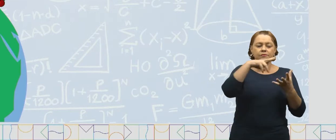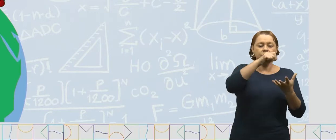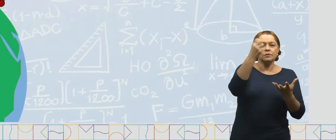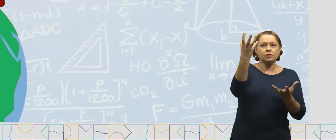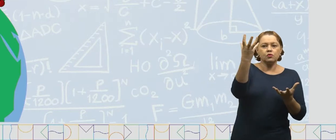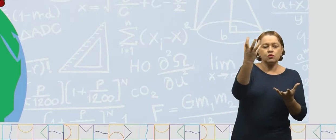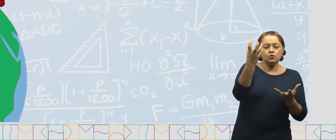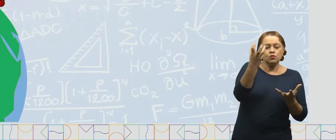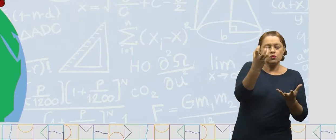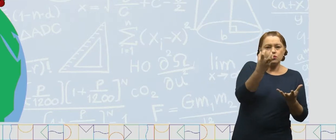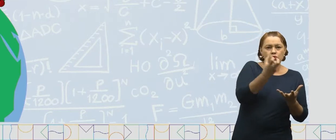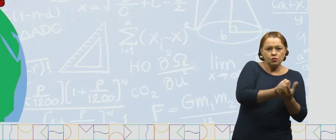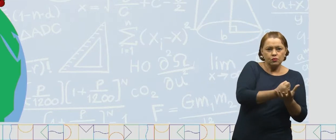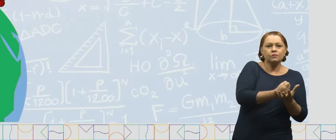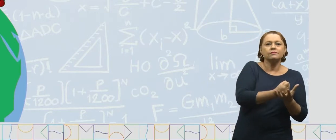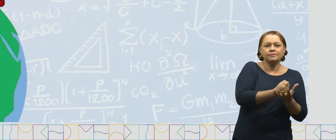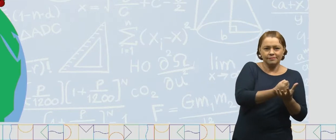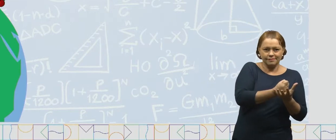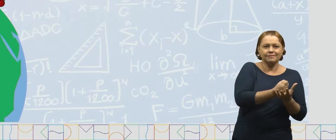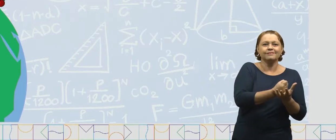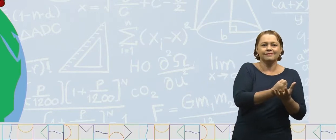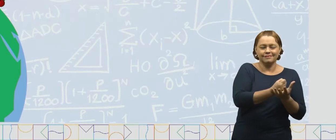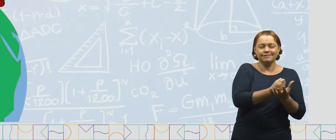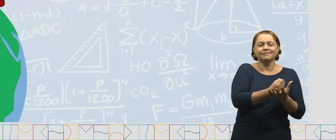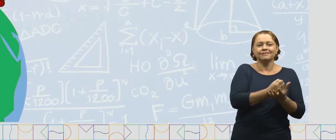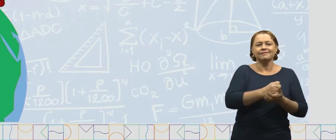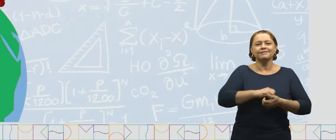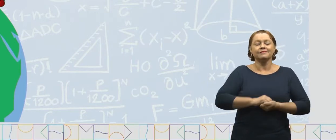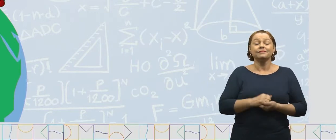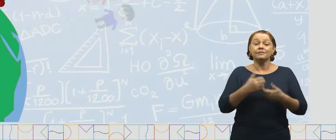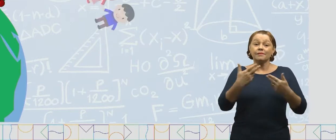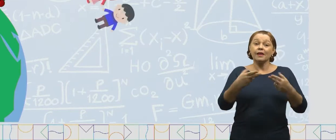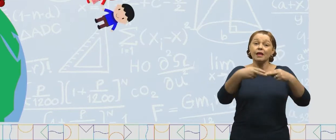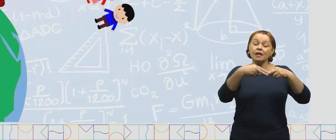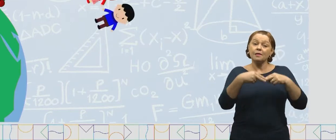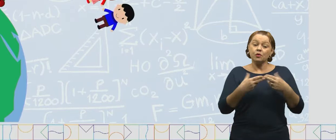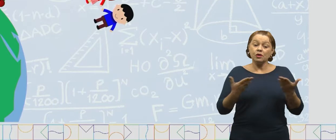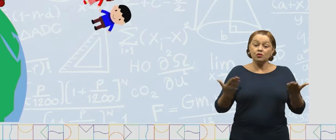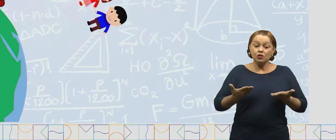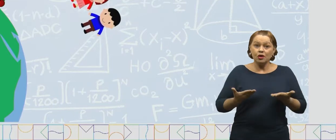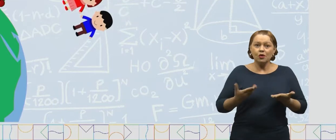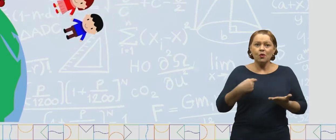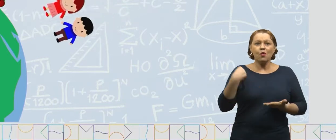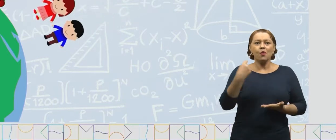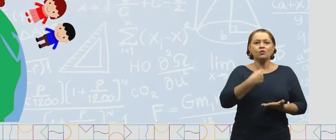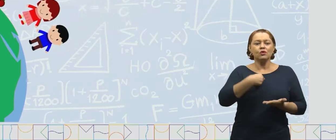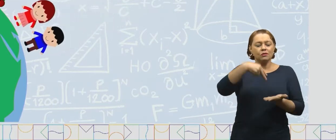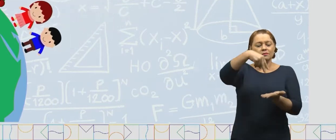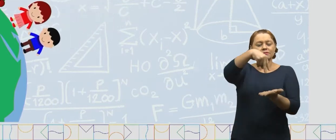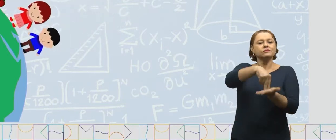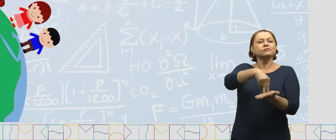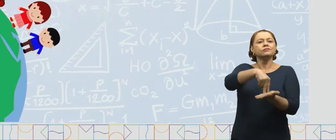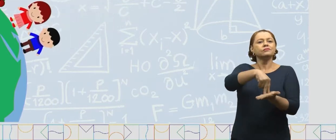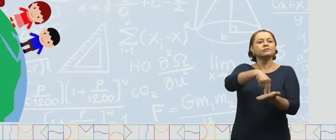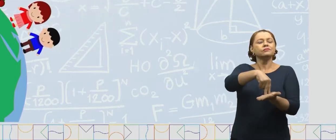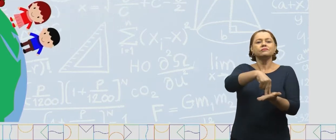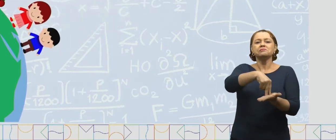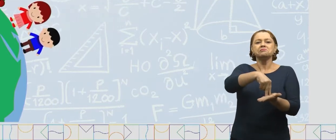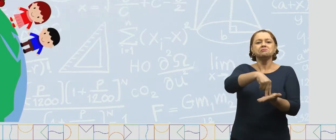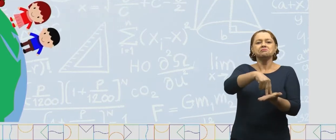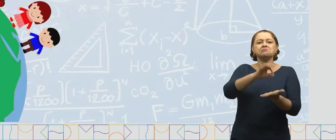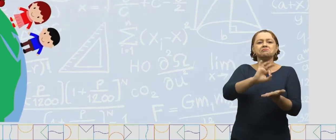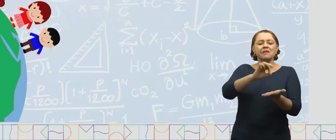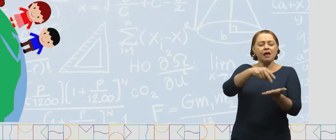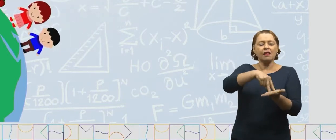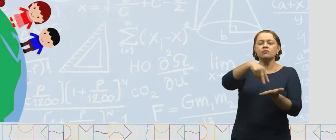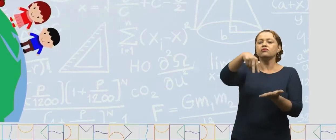para o centro do nosso planeta. E é por isso que estamos aqui, com os pés no chão e não saímos por aí